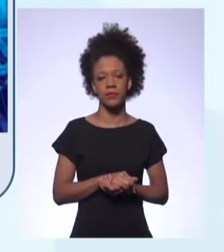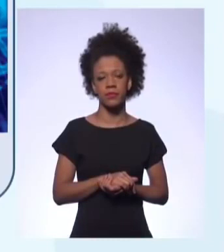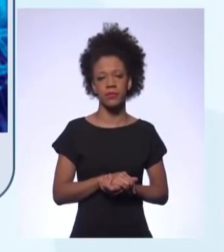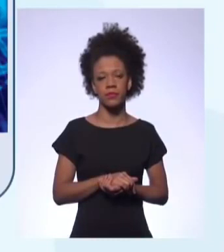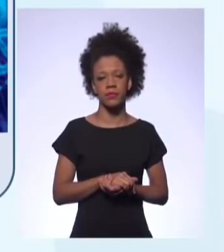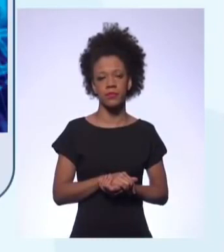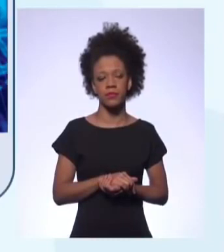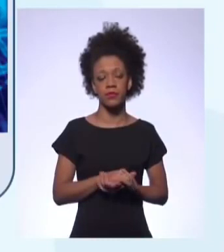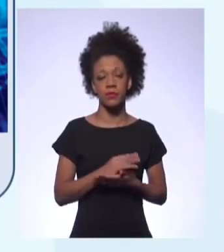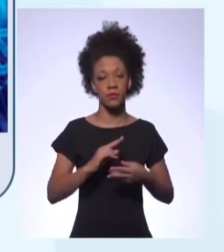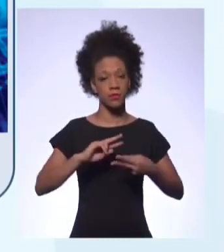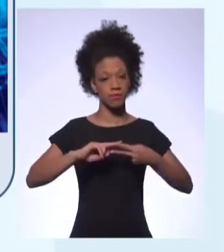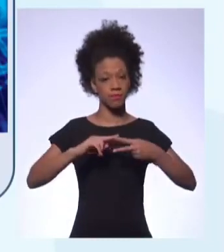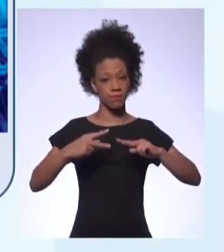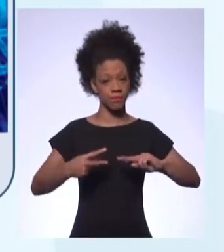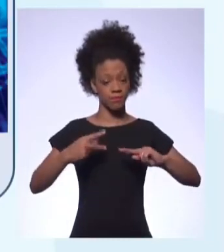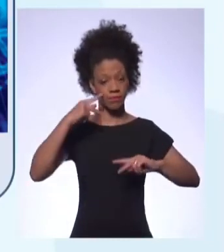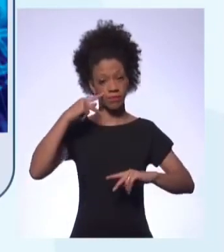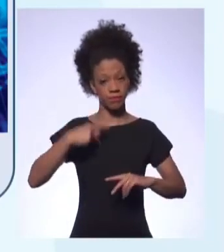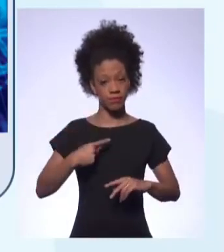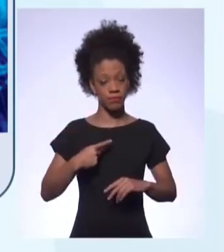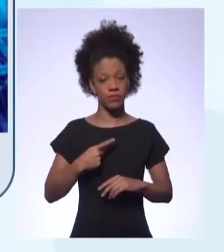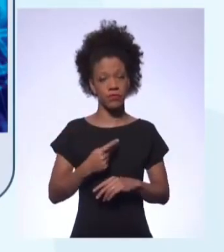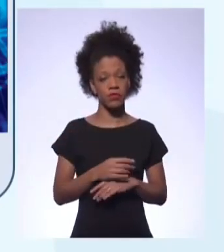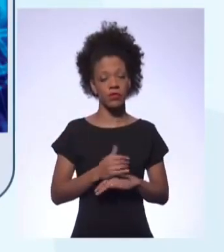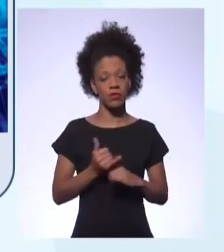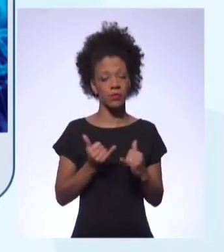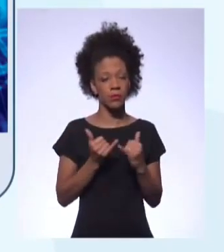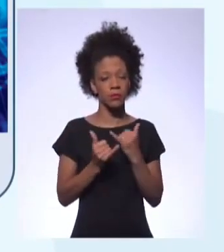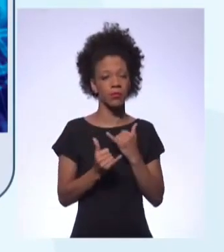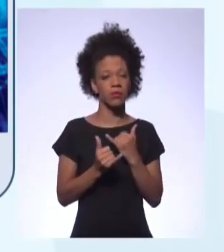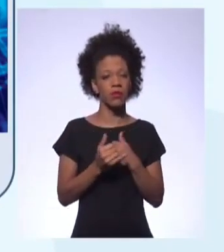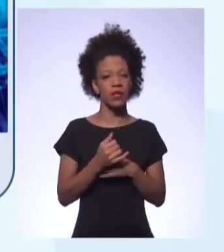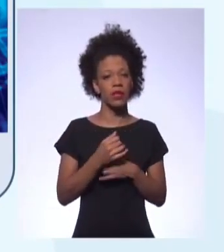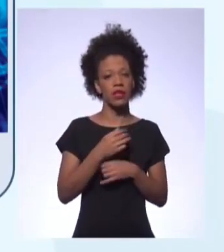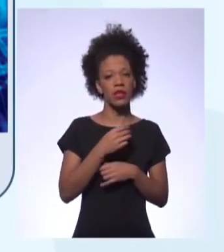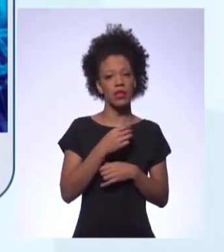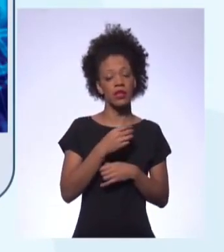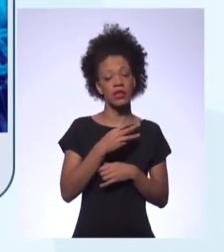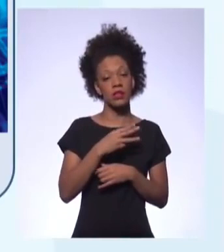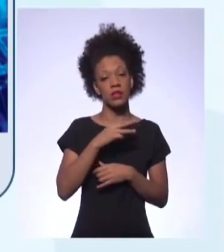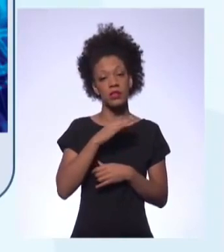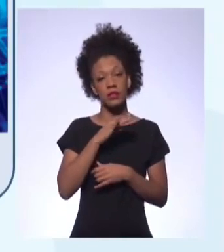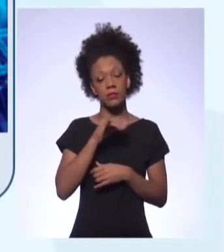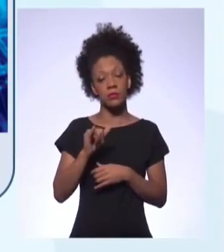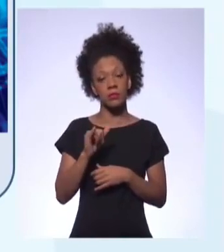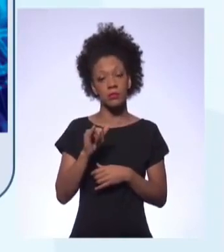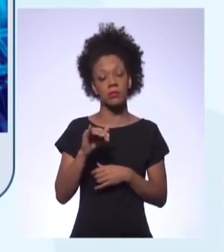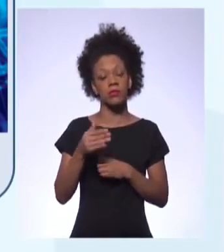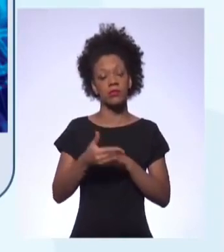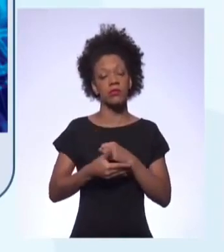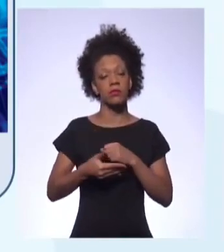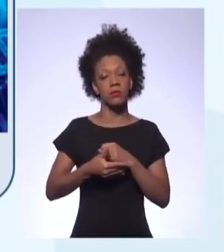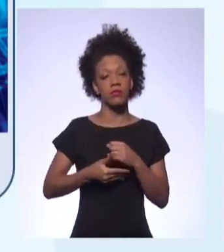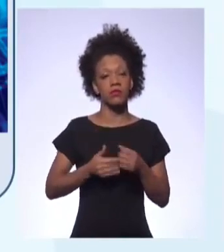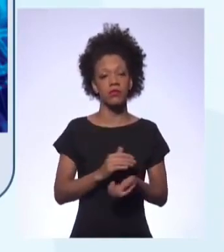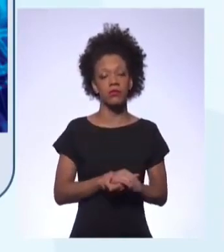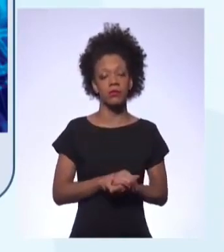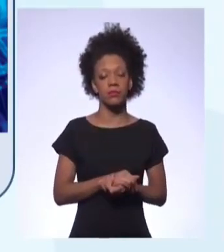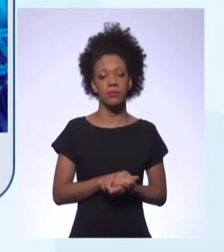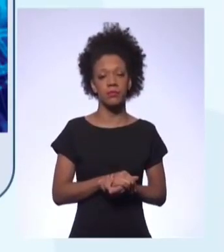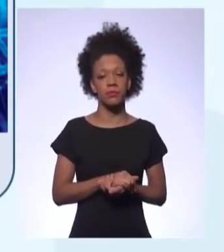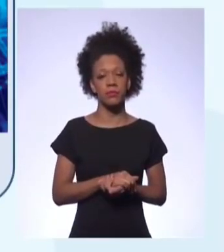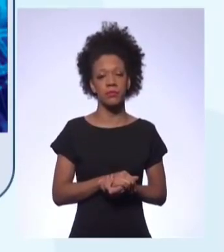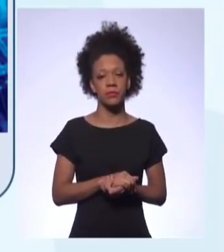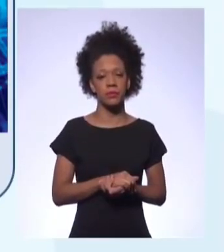O DNA humano consiste de aproximadamente 3 bilhões de bases. And more than